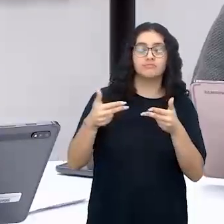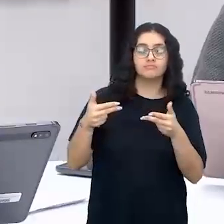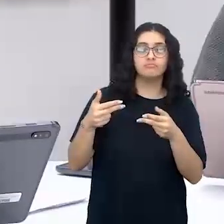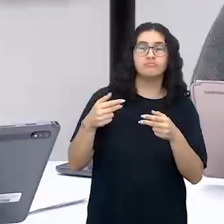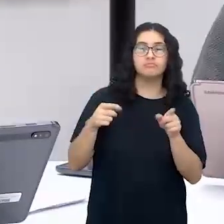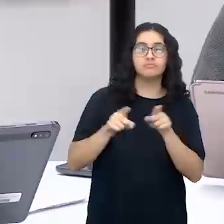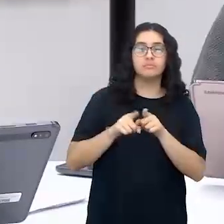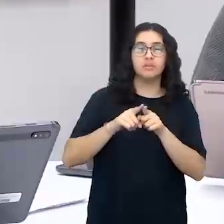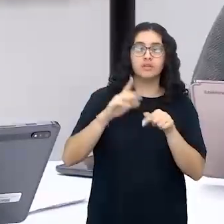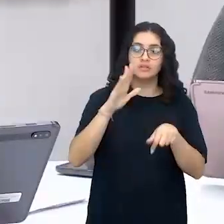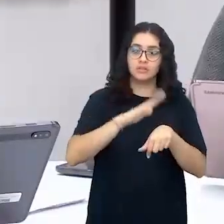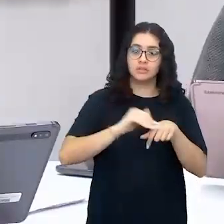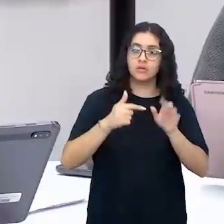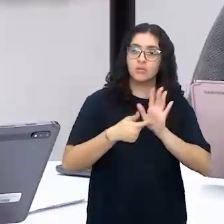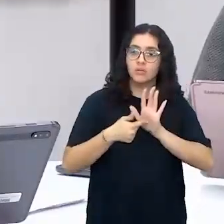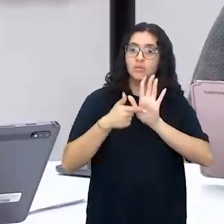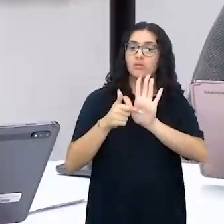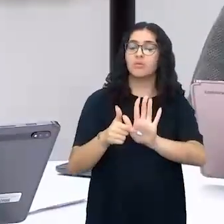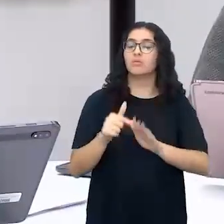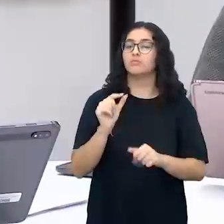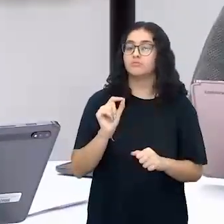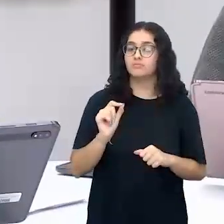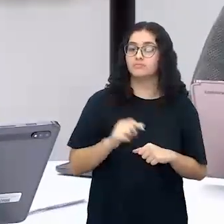um dia nós fomos chamados para apresentar no